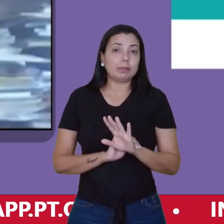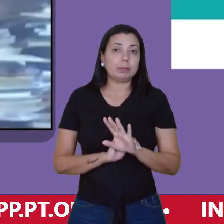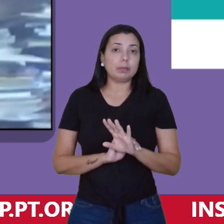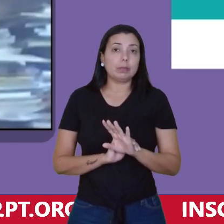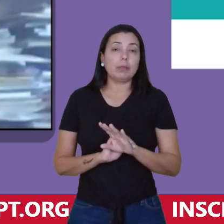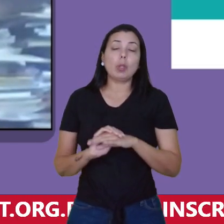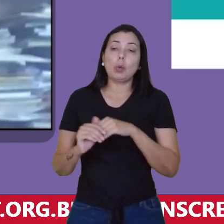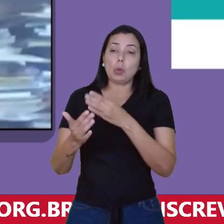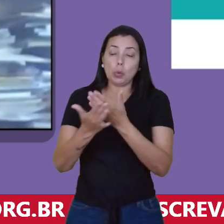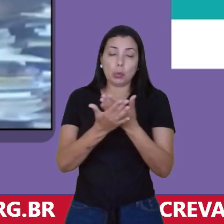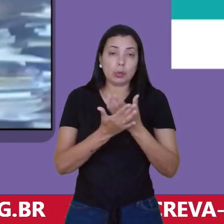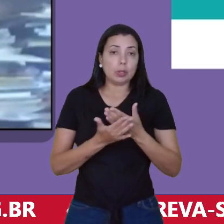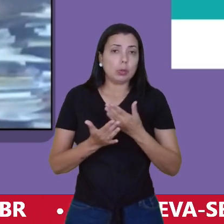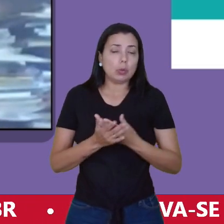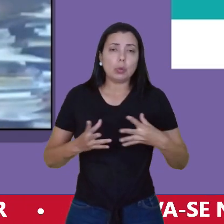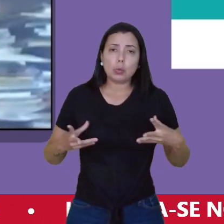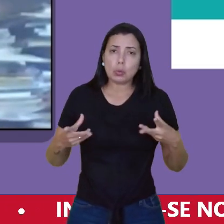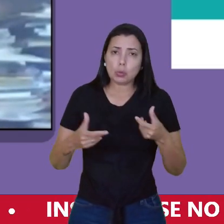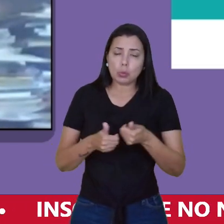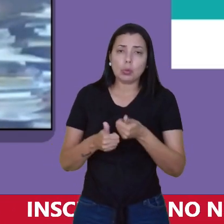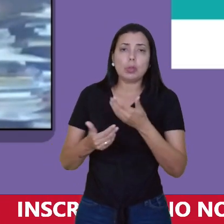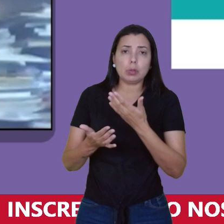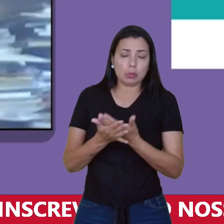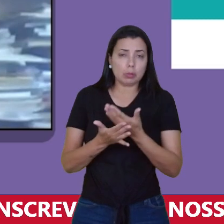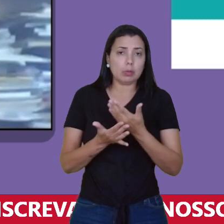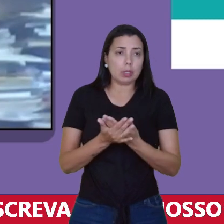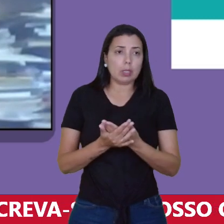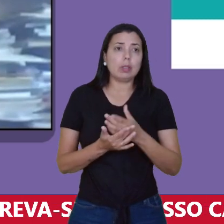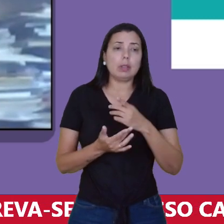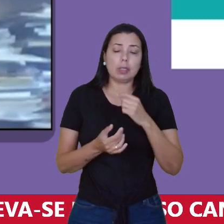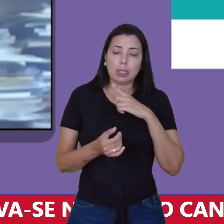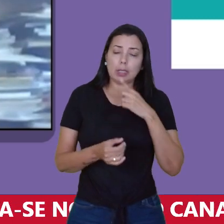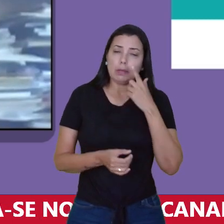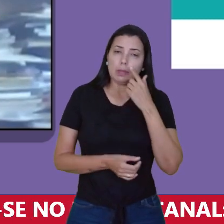os estudos, tudo que tem sido estudado, tudo que tem sido